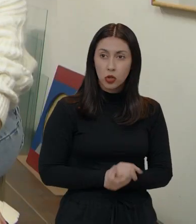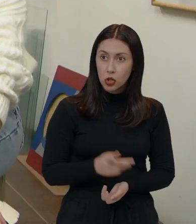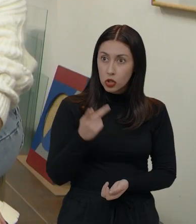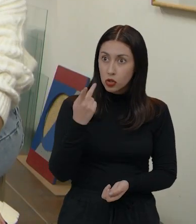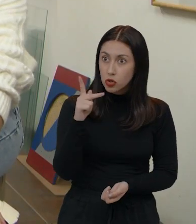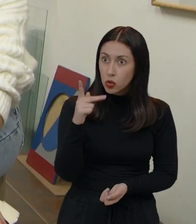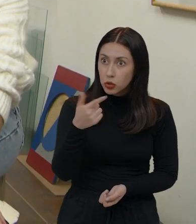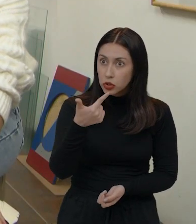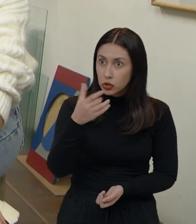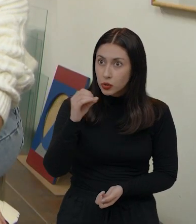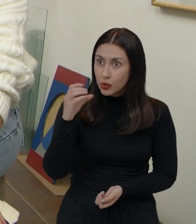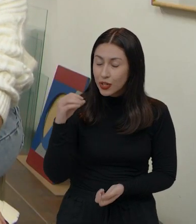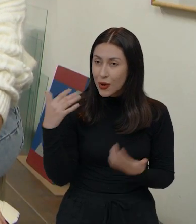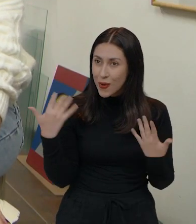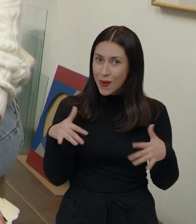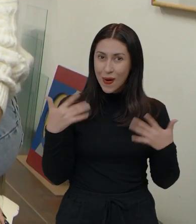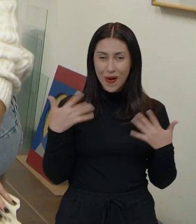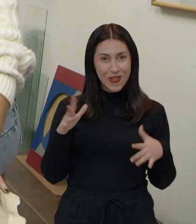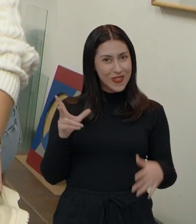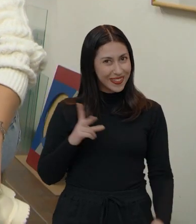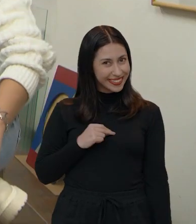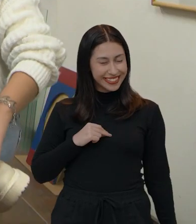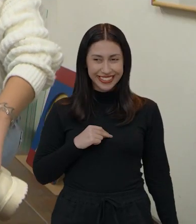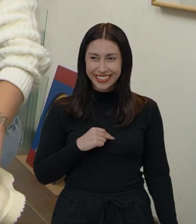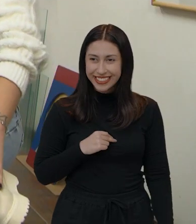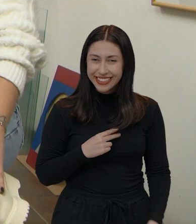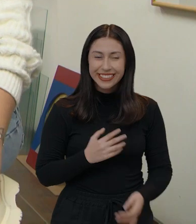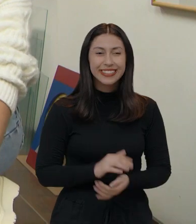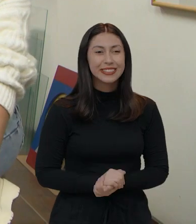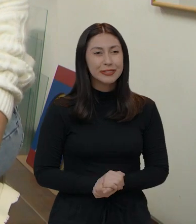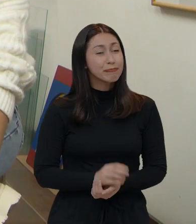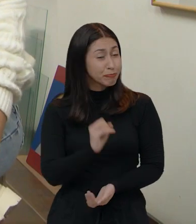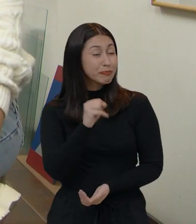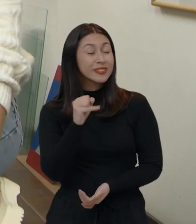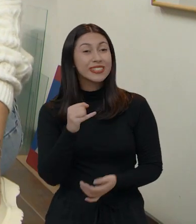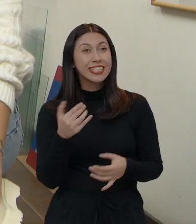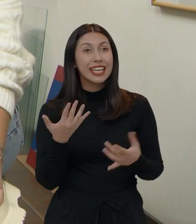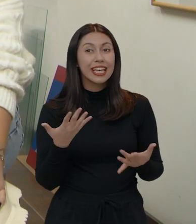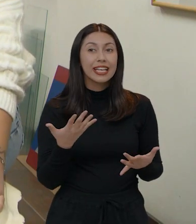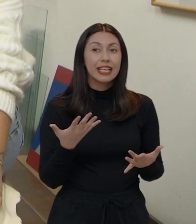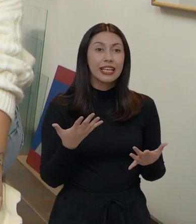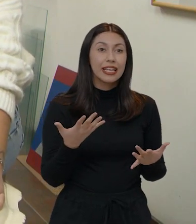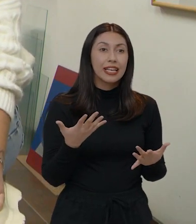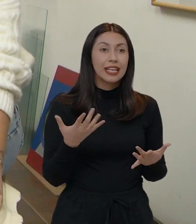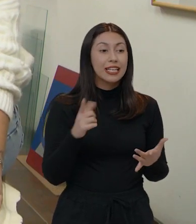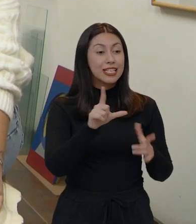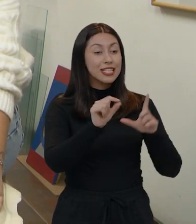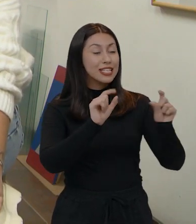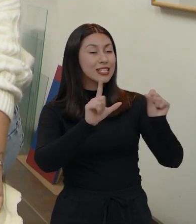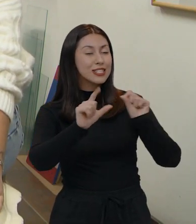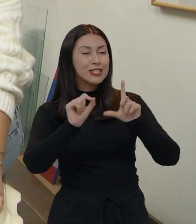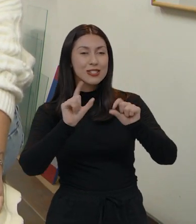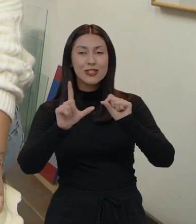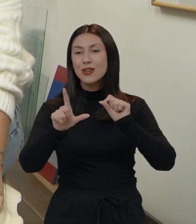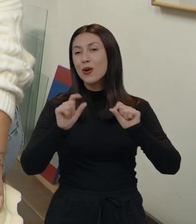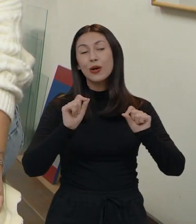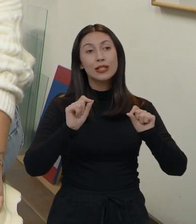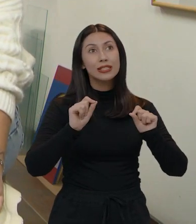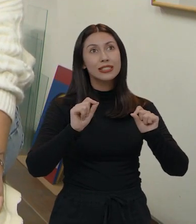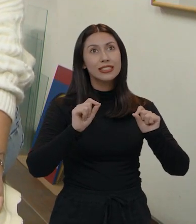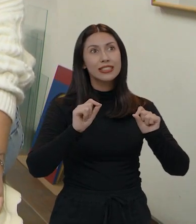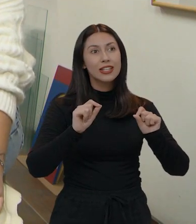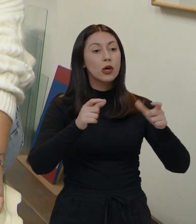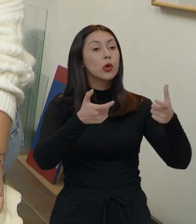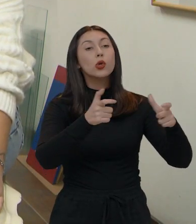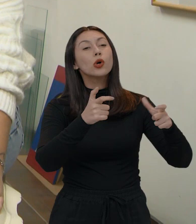Suas? É. Gente! E aí tem um... Você escolhe ali onde